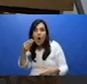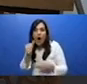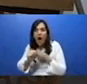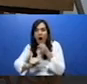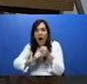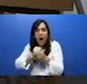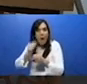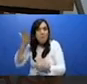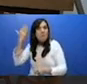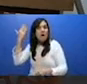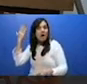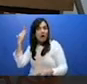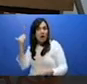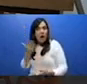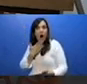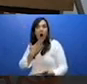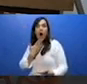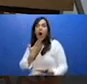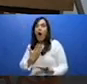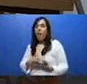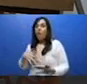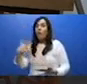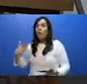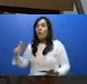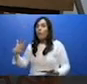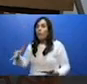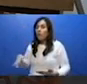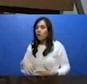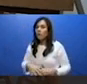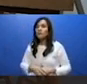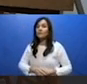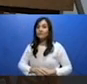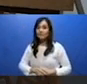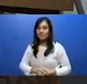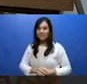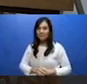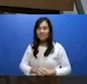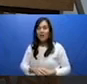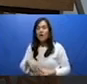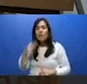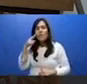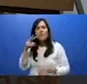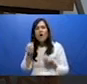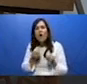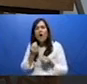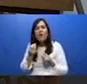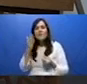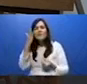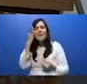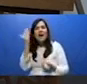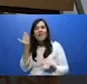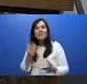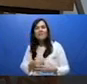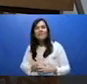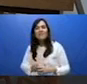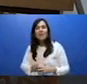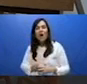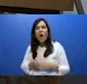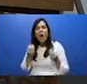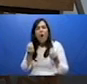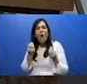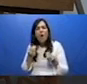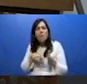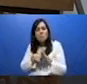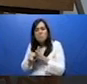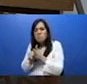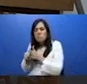anos? Muito tempo, né? E nós vamos ver como é que eles sabem, como é que os estudiosos sabem,